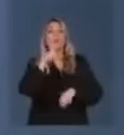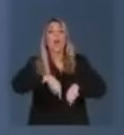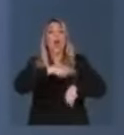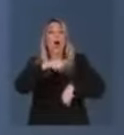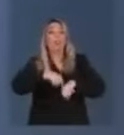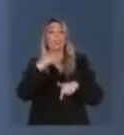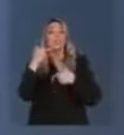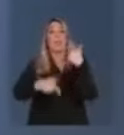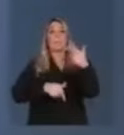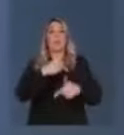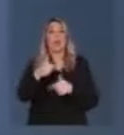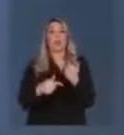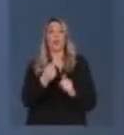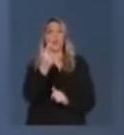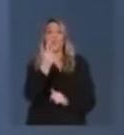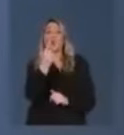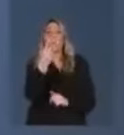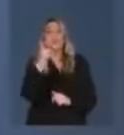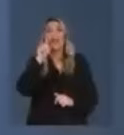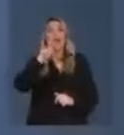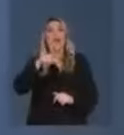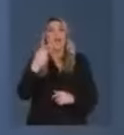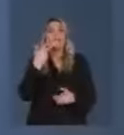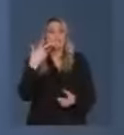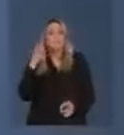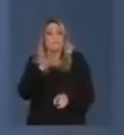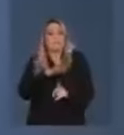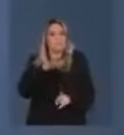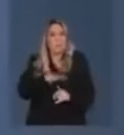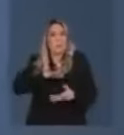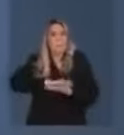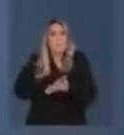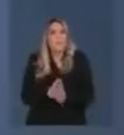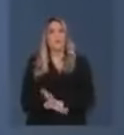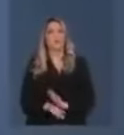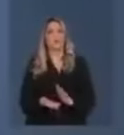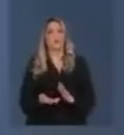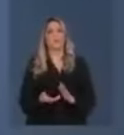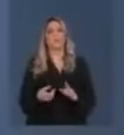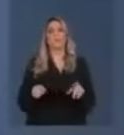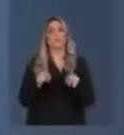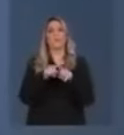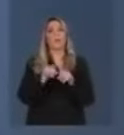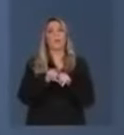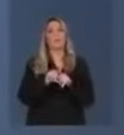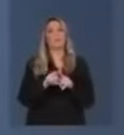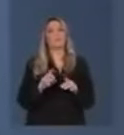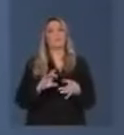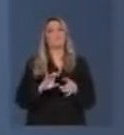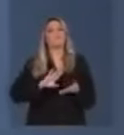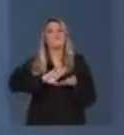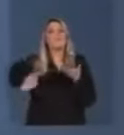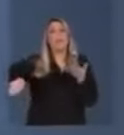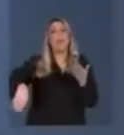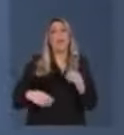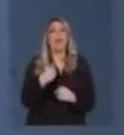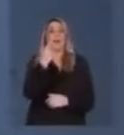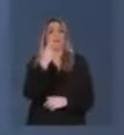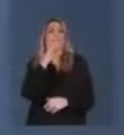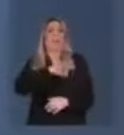trabalho 12 horas é um abuso como também desvincular o benefício Previdenciário de um salário mínimo que é uma